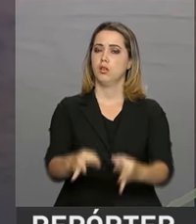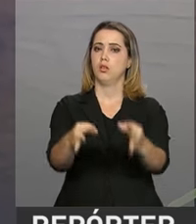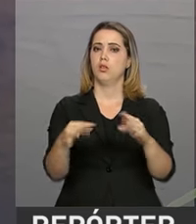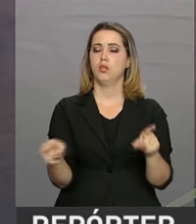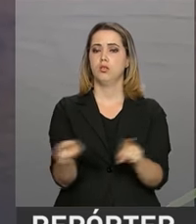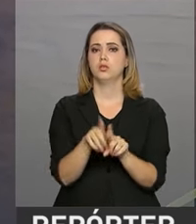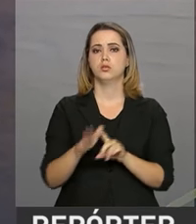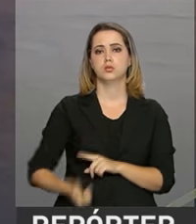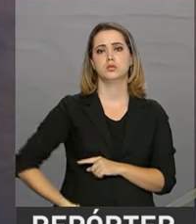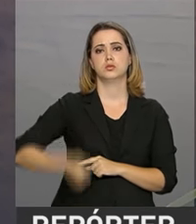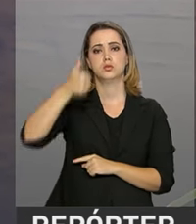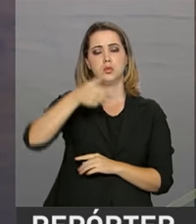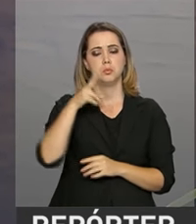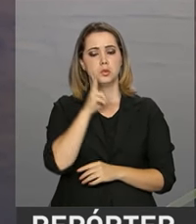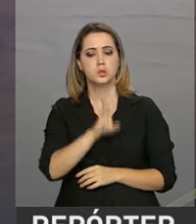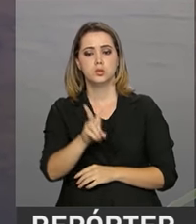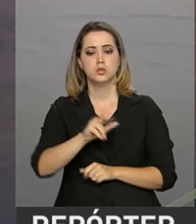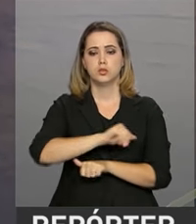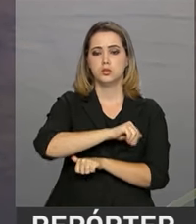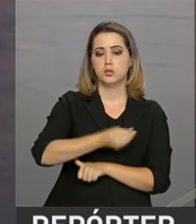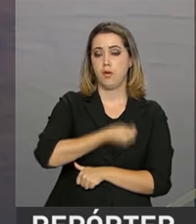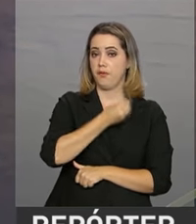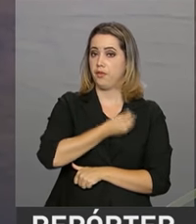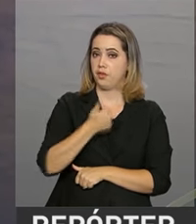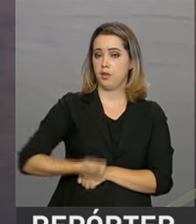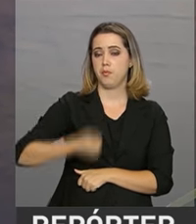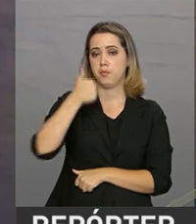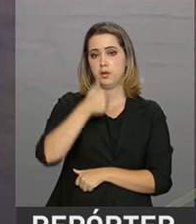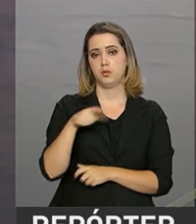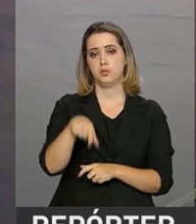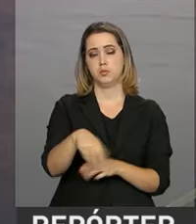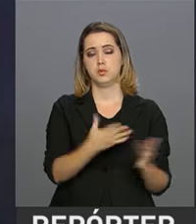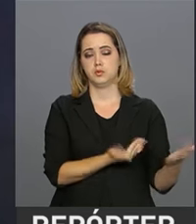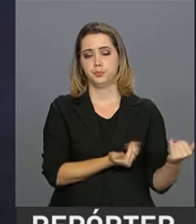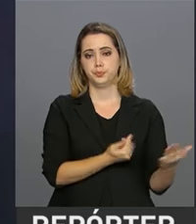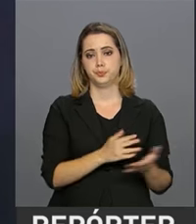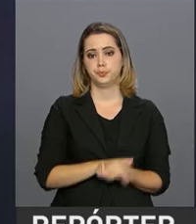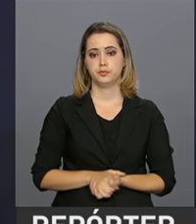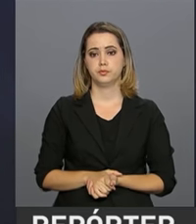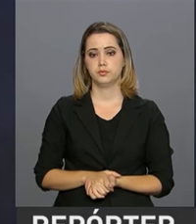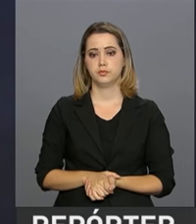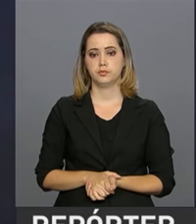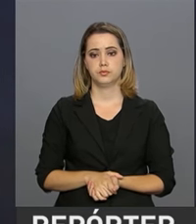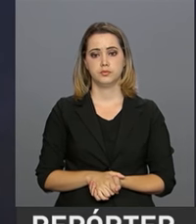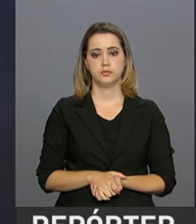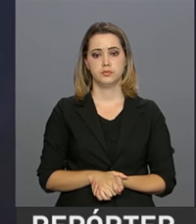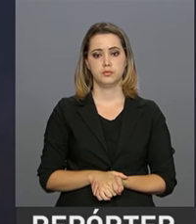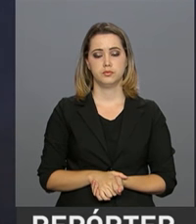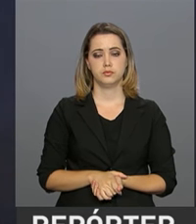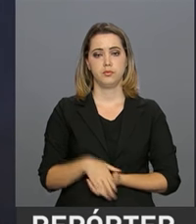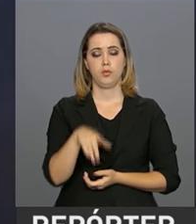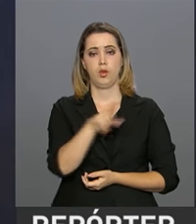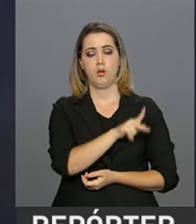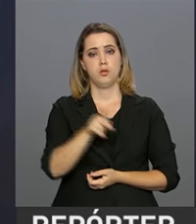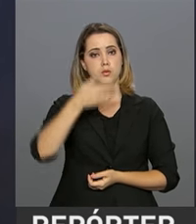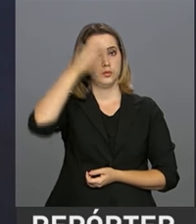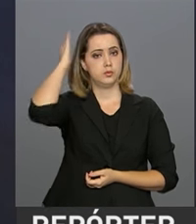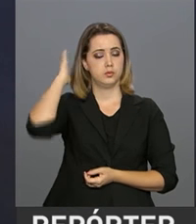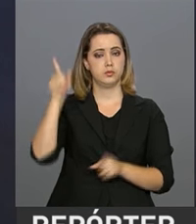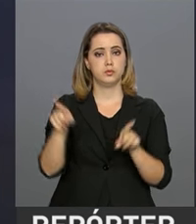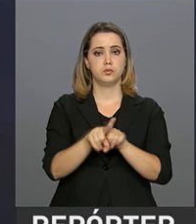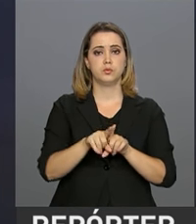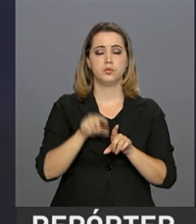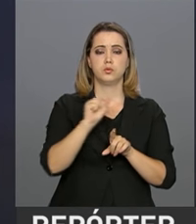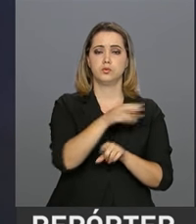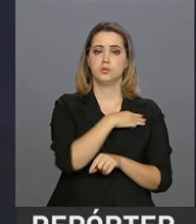viabilizando, evidentemente, um futuro diferenciado para essa mesma juventude. Durante a cerimônia, o presidente Michel Temer e o ministro da Educação,